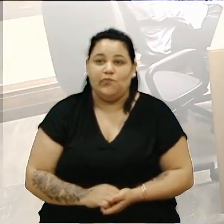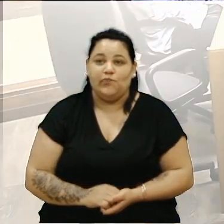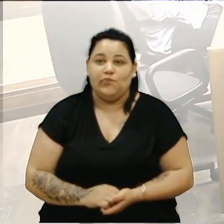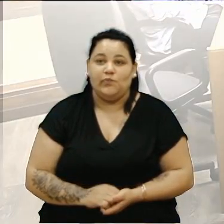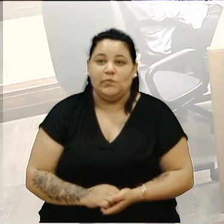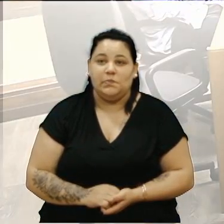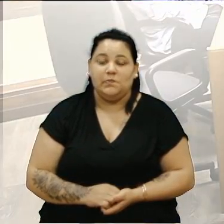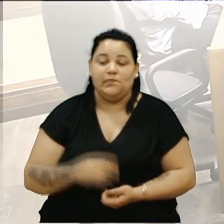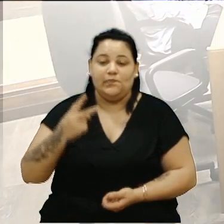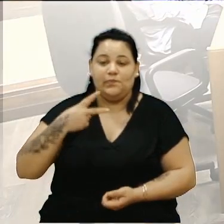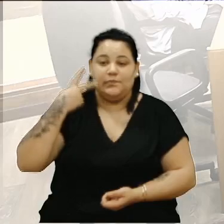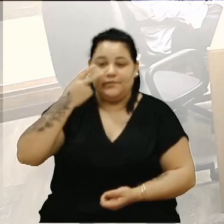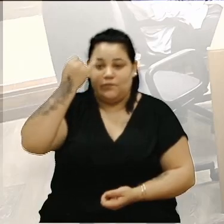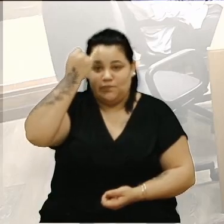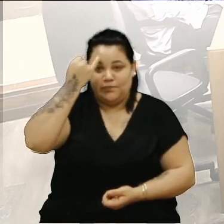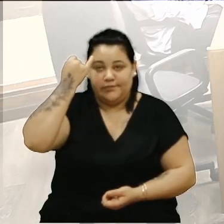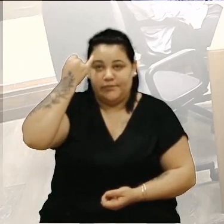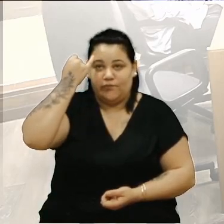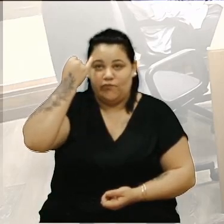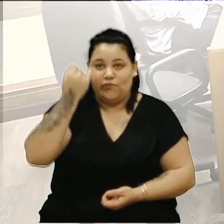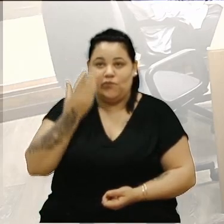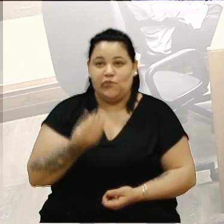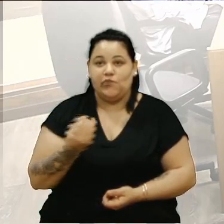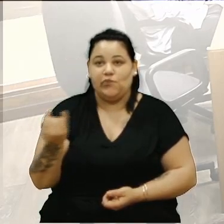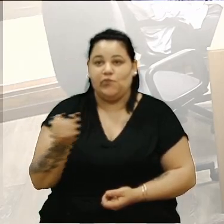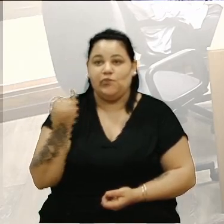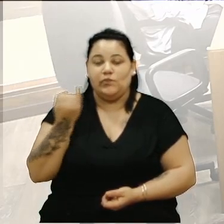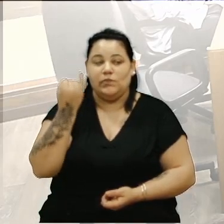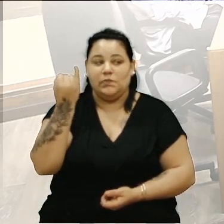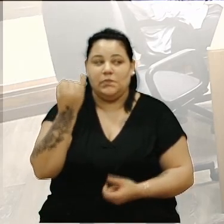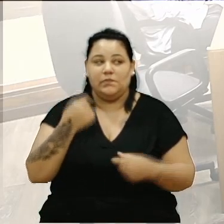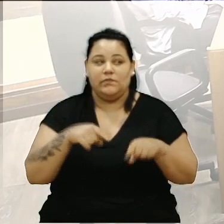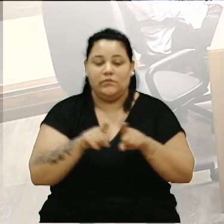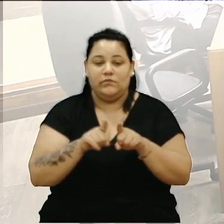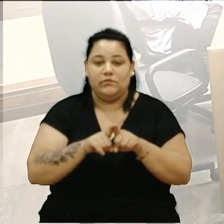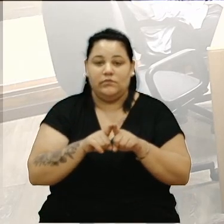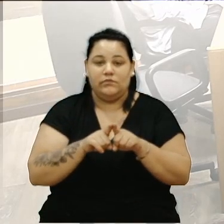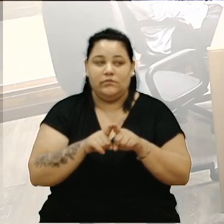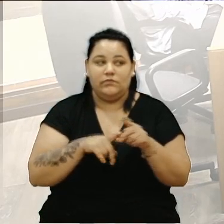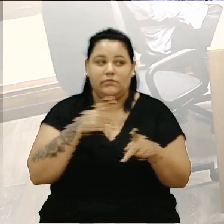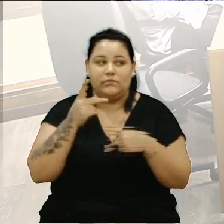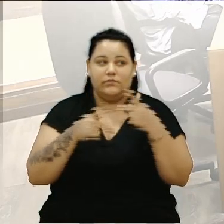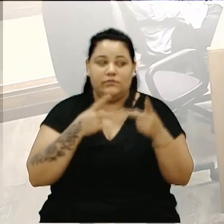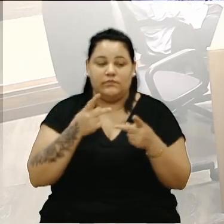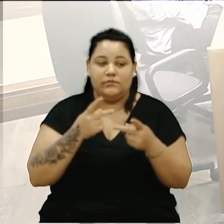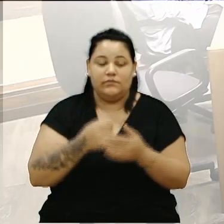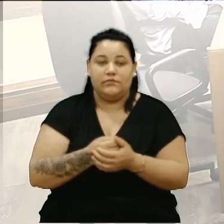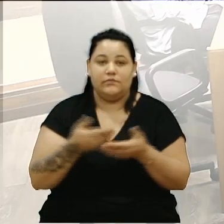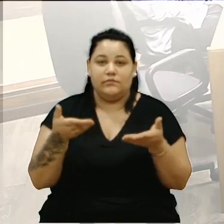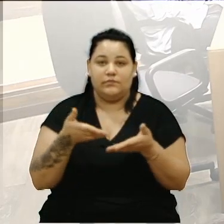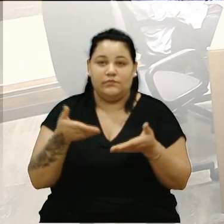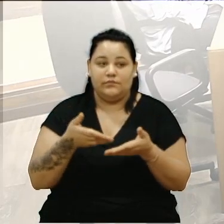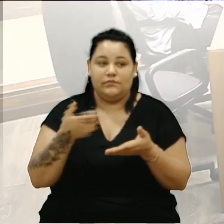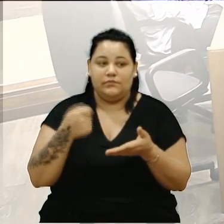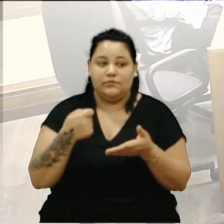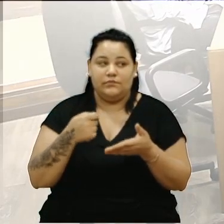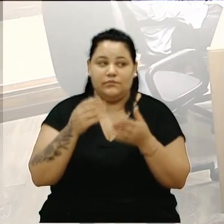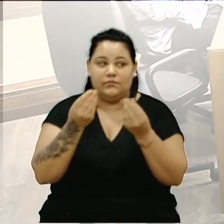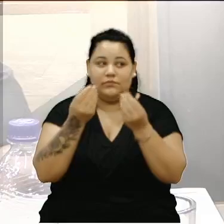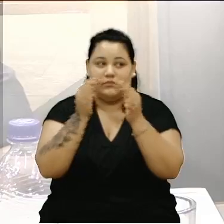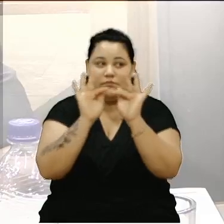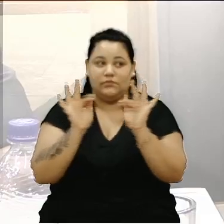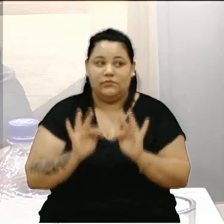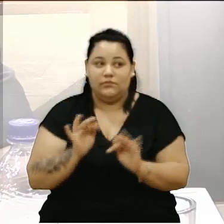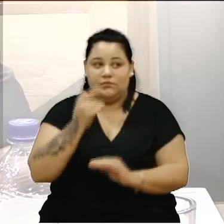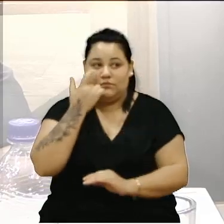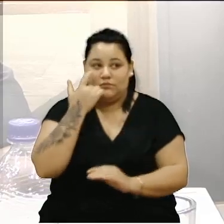Vereador D'Ambrosio, muito importante, né, essa fala. E hoje foi motivo de muita alegria ver tantas